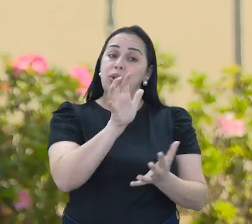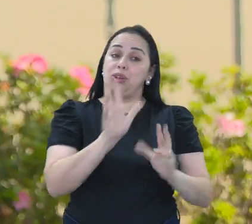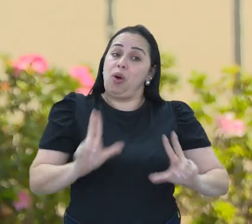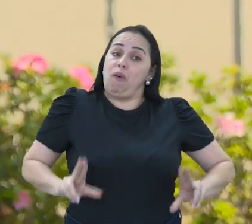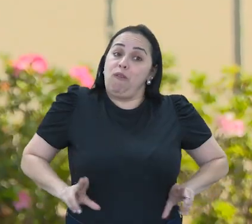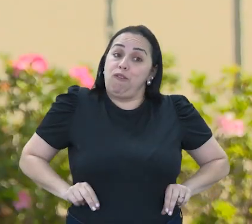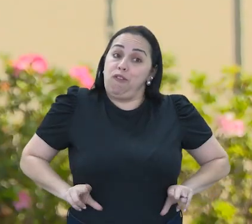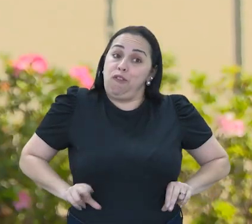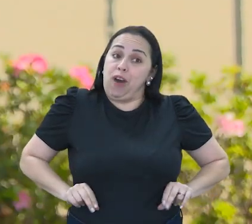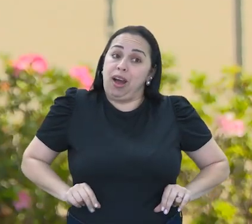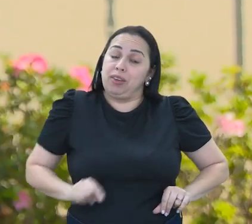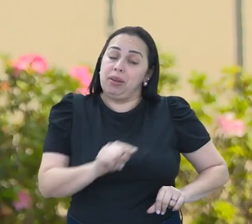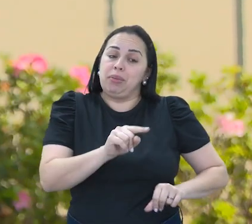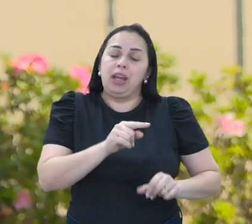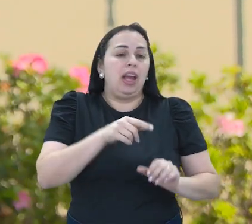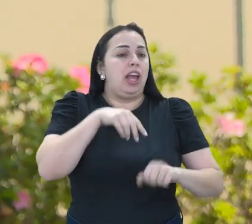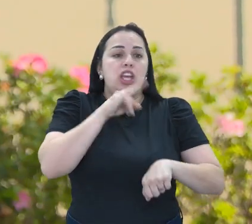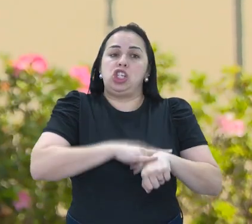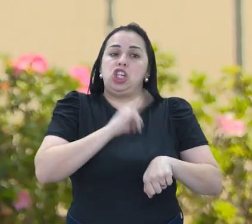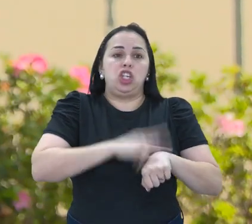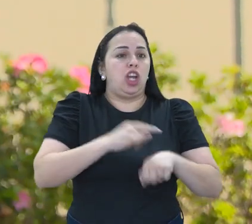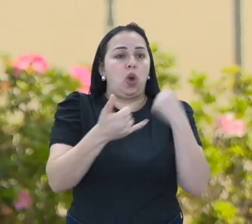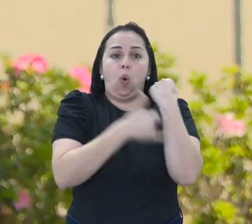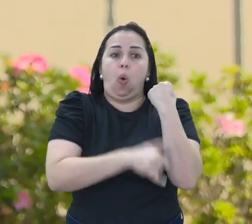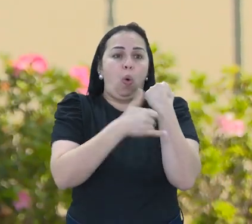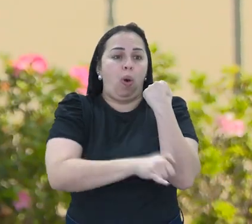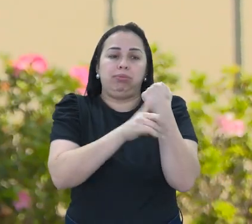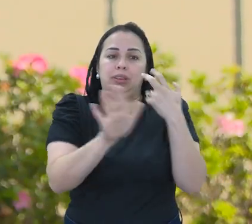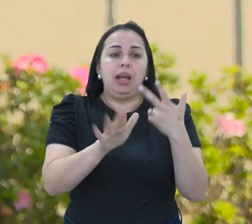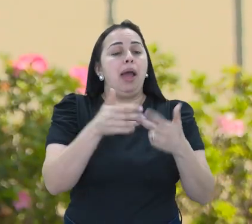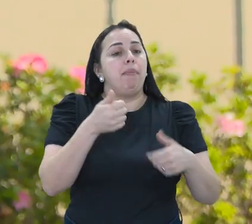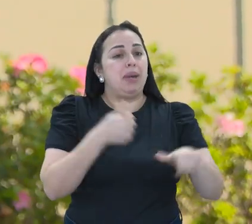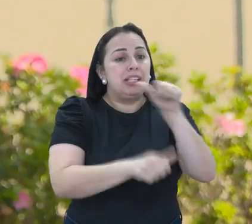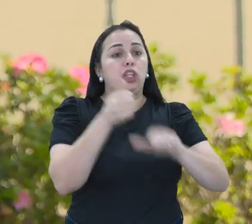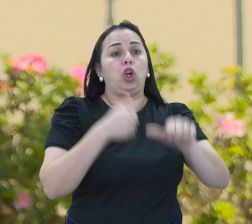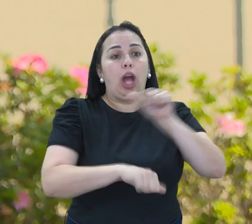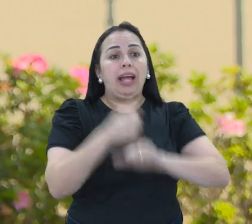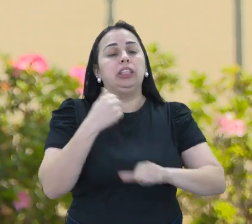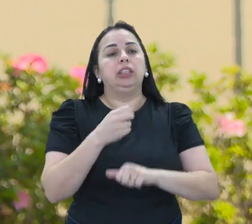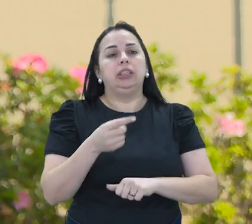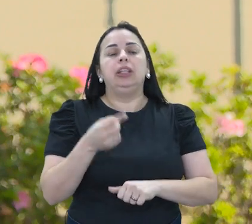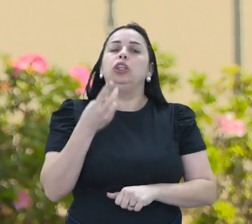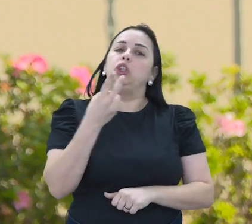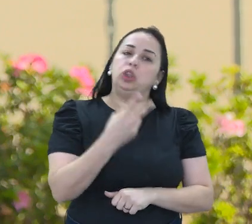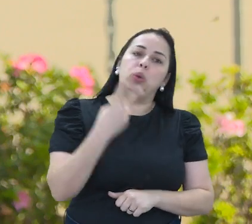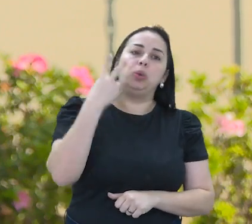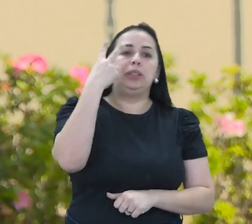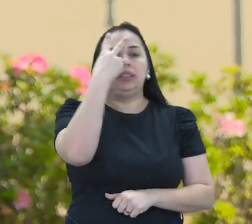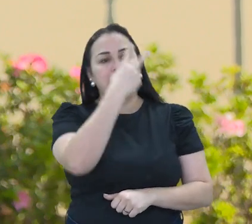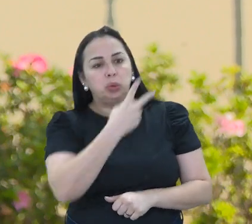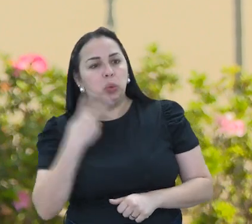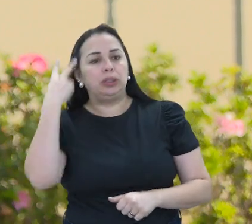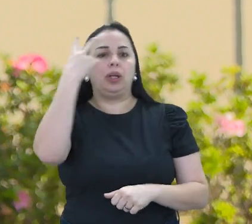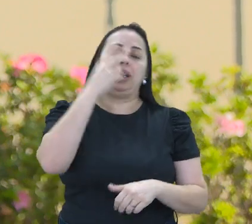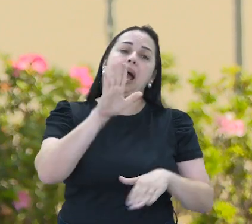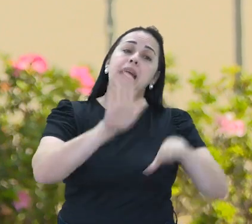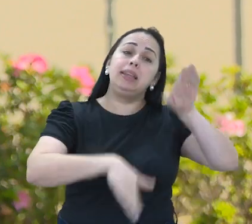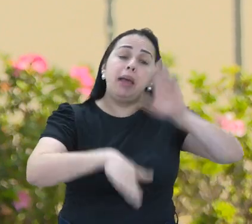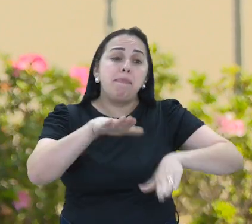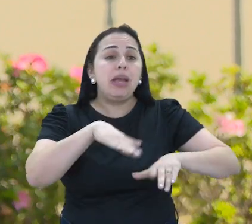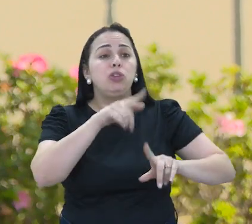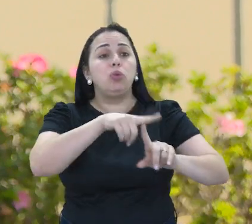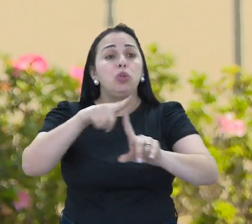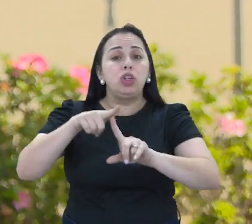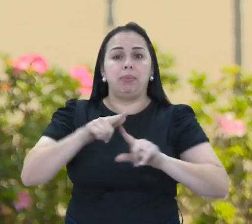usando fralda, que ele já não tem mais nenhum controle, tem que ser usado fralda. Aí tem que ser trocada a cada 2, 3 horas. Então